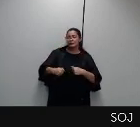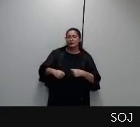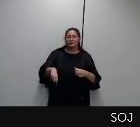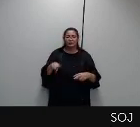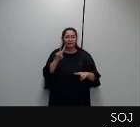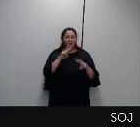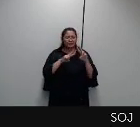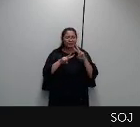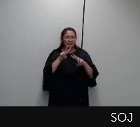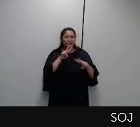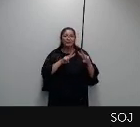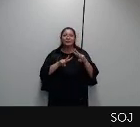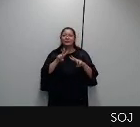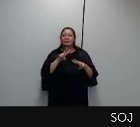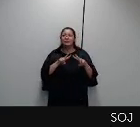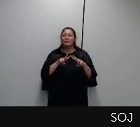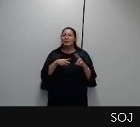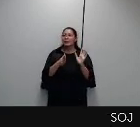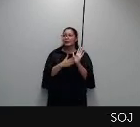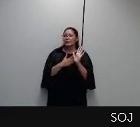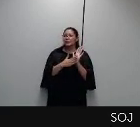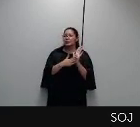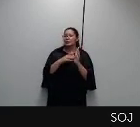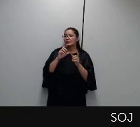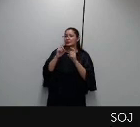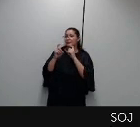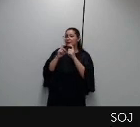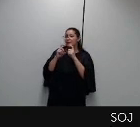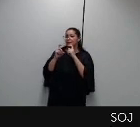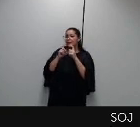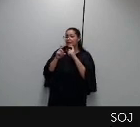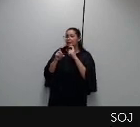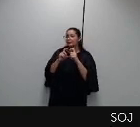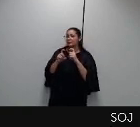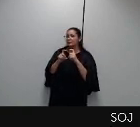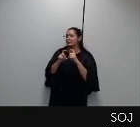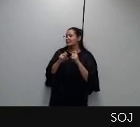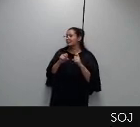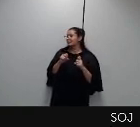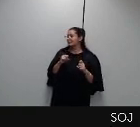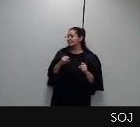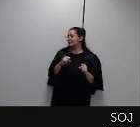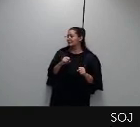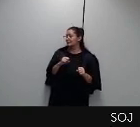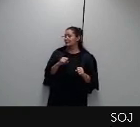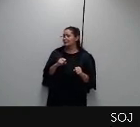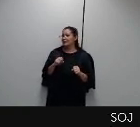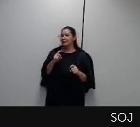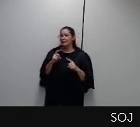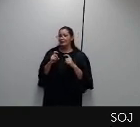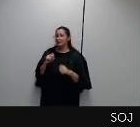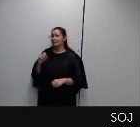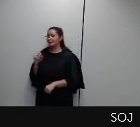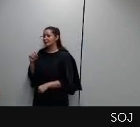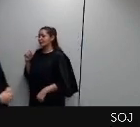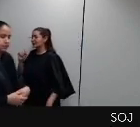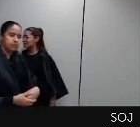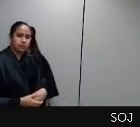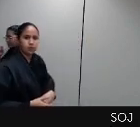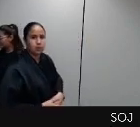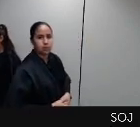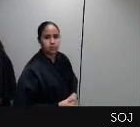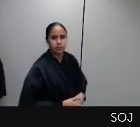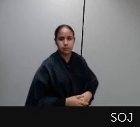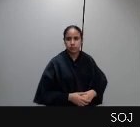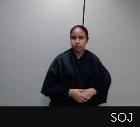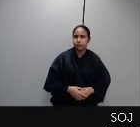prévio processo administrativo na medida e como objectivamente um